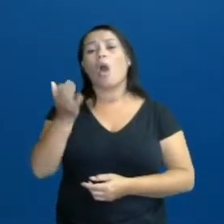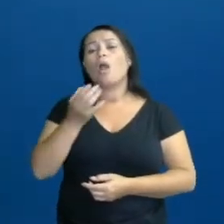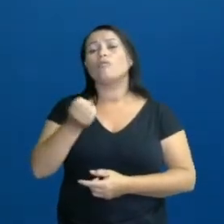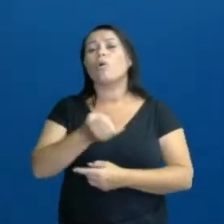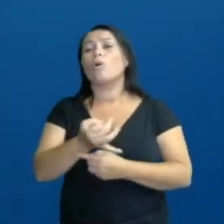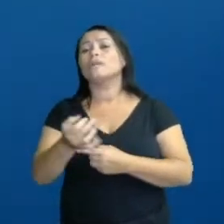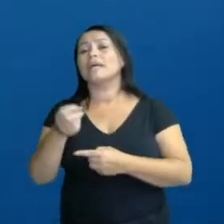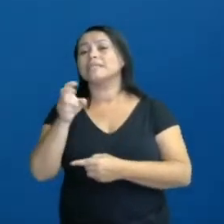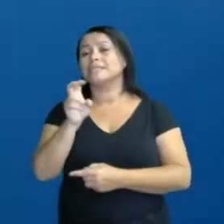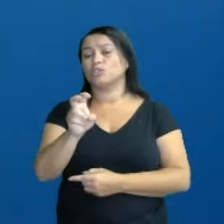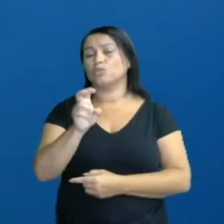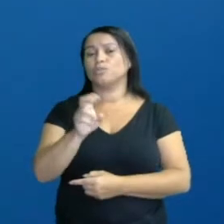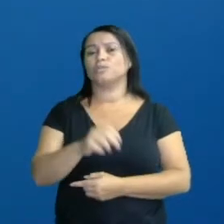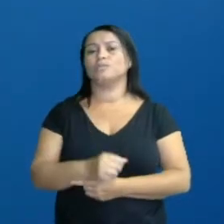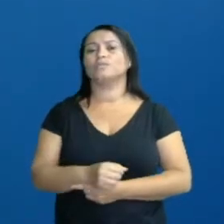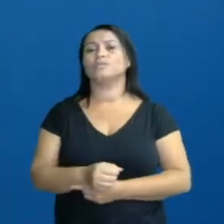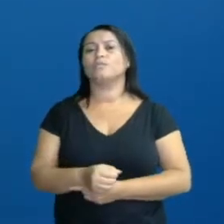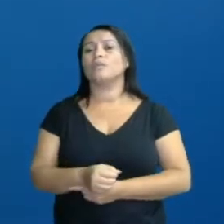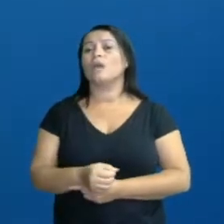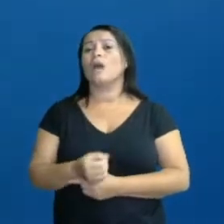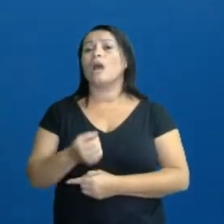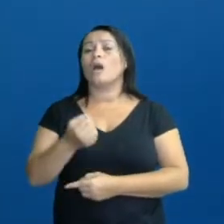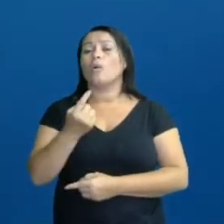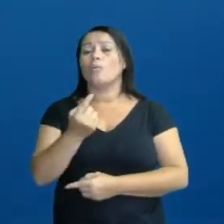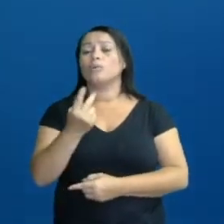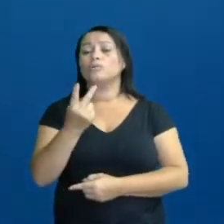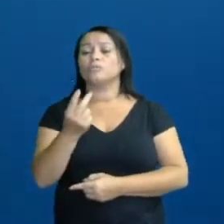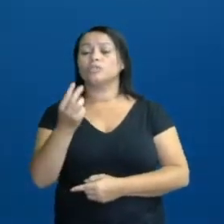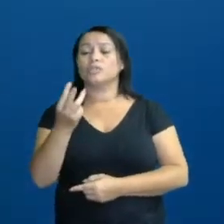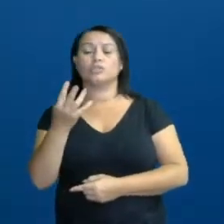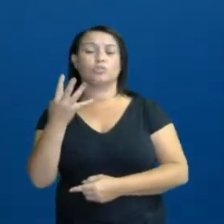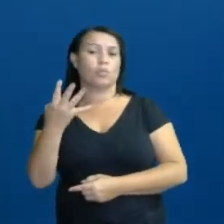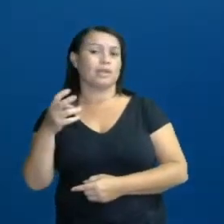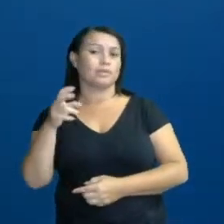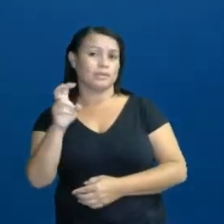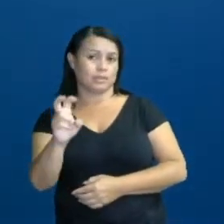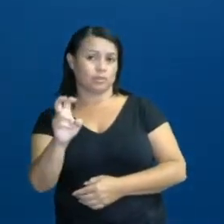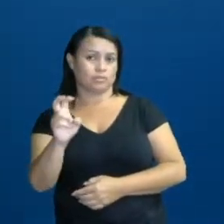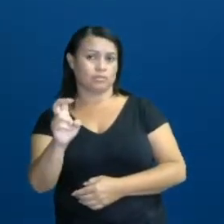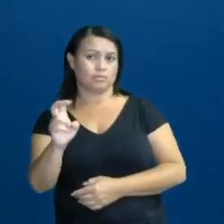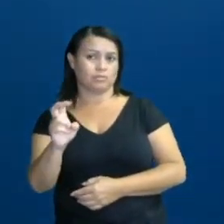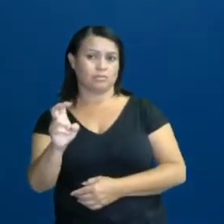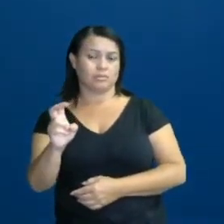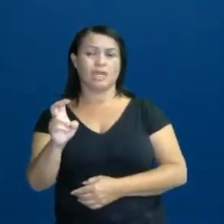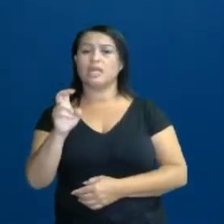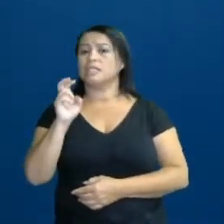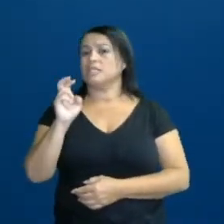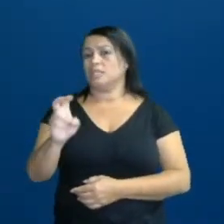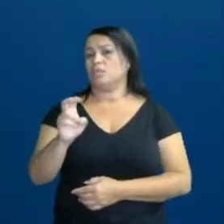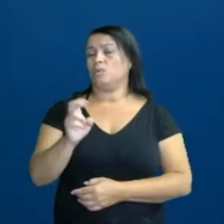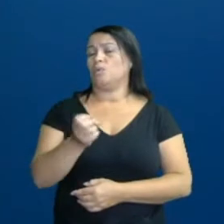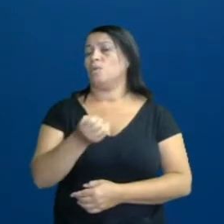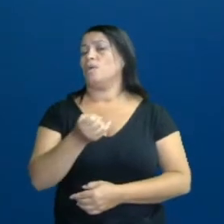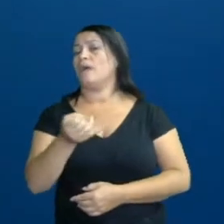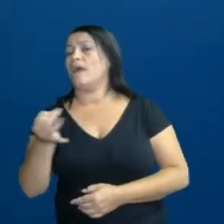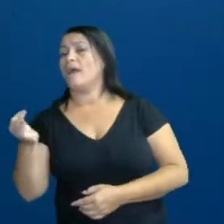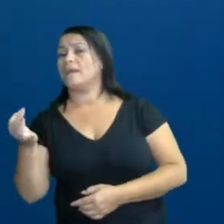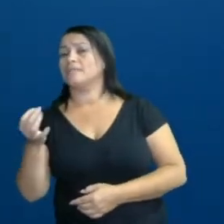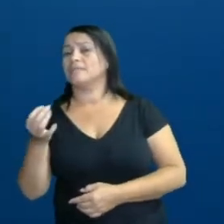5 casas. Vamos lá. 1, 2, 3, 4, 5. 5 casas,